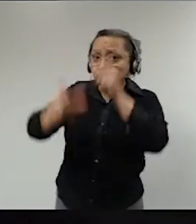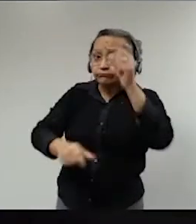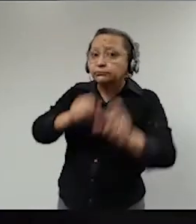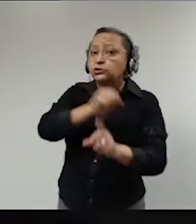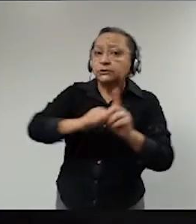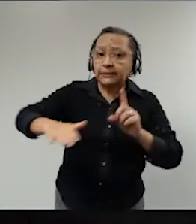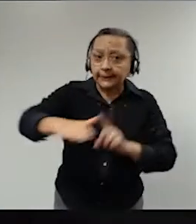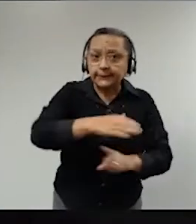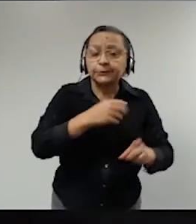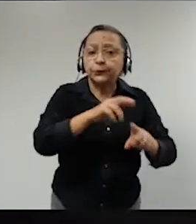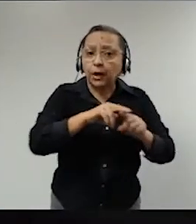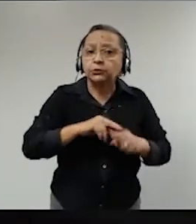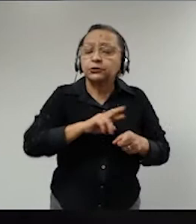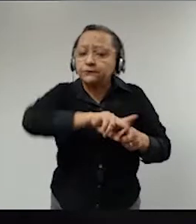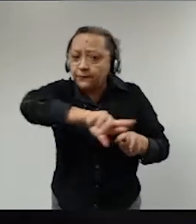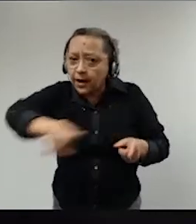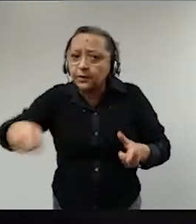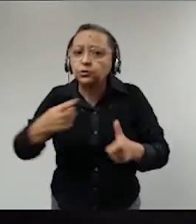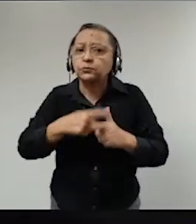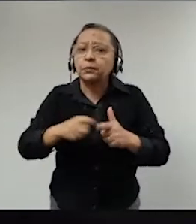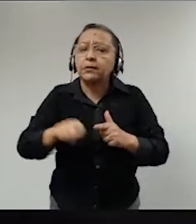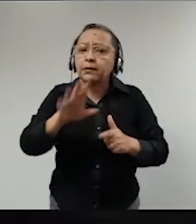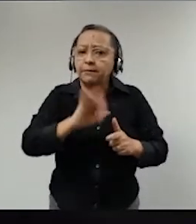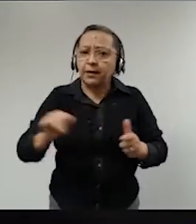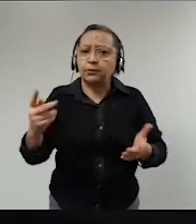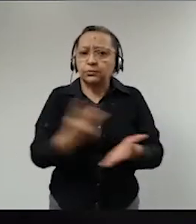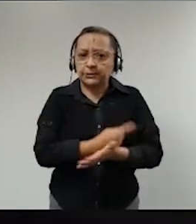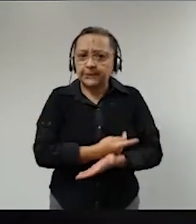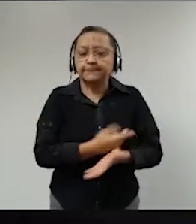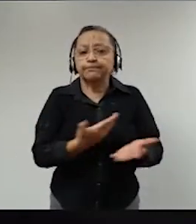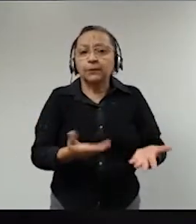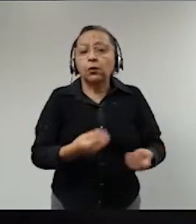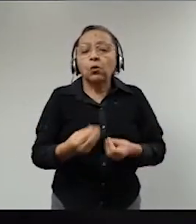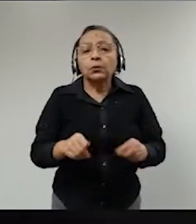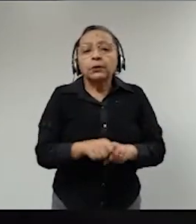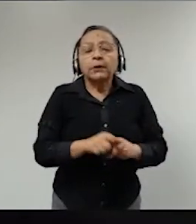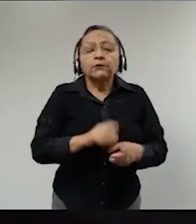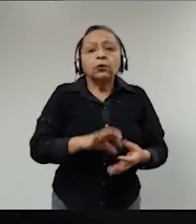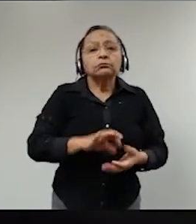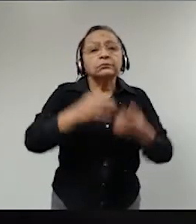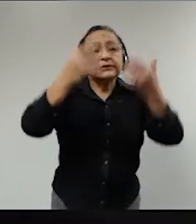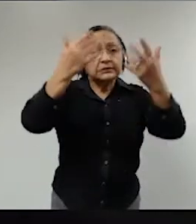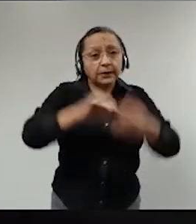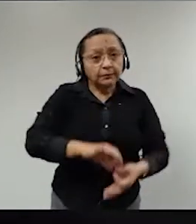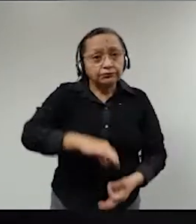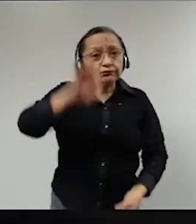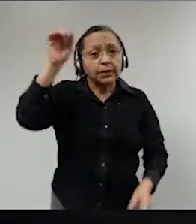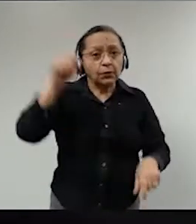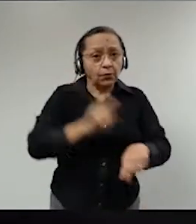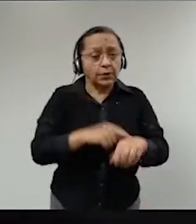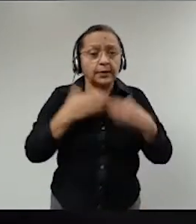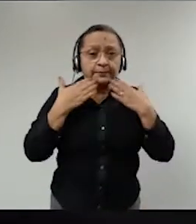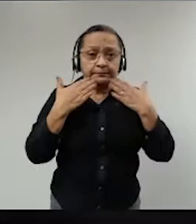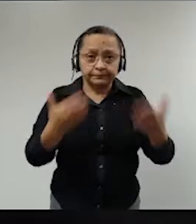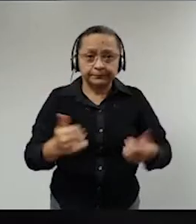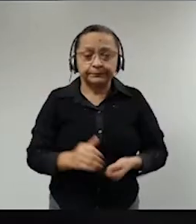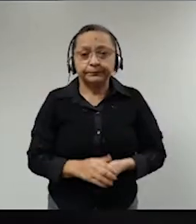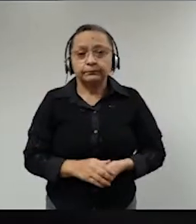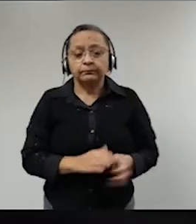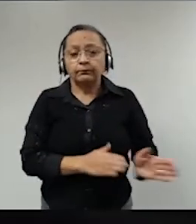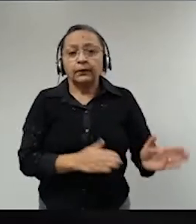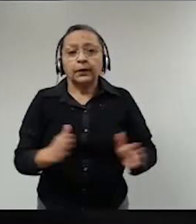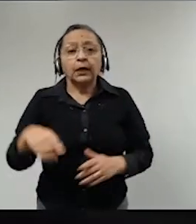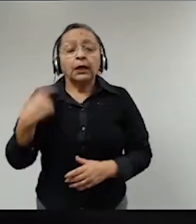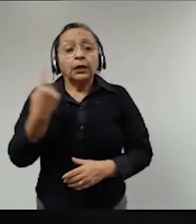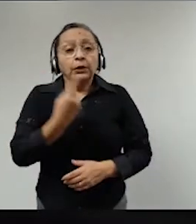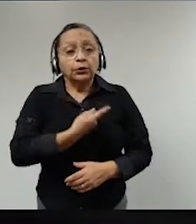problemas que podem vir a ocorrer, como irei expor ao longo dessa breve apresentação. Temos que,